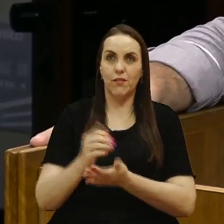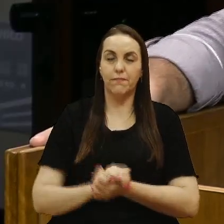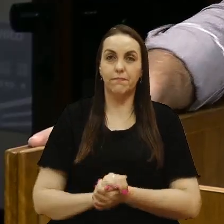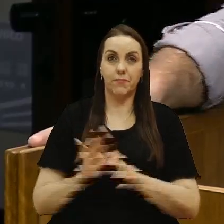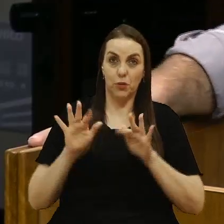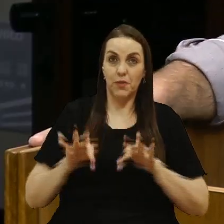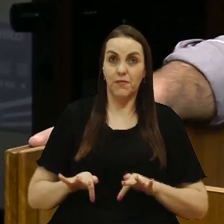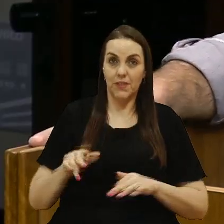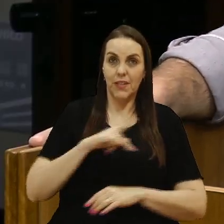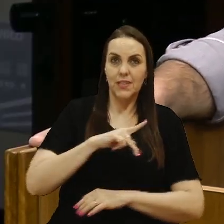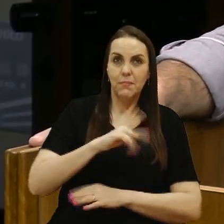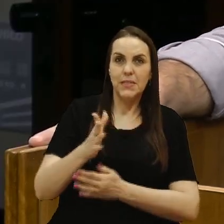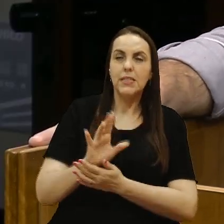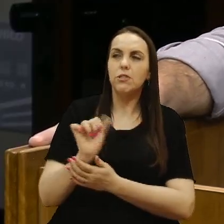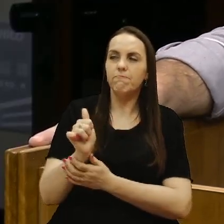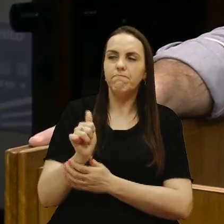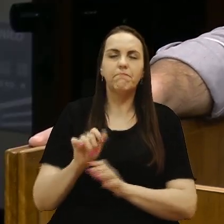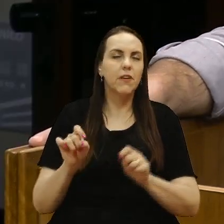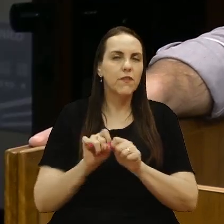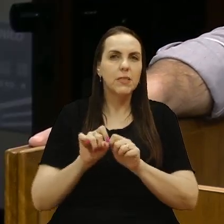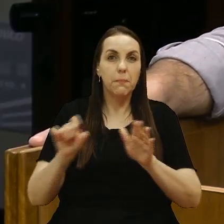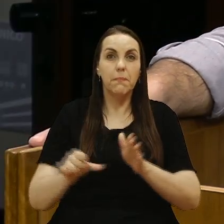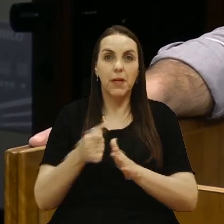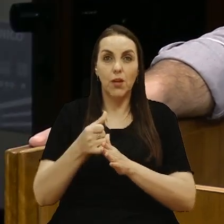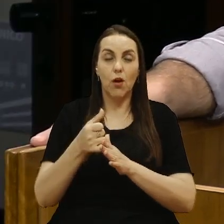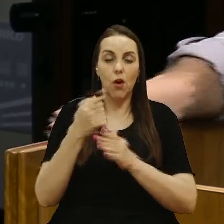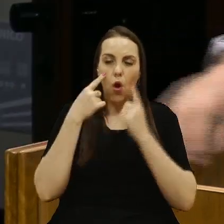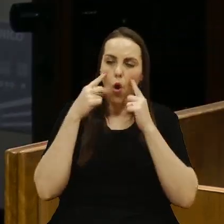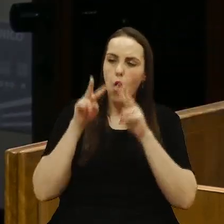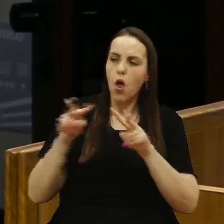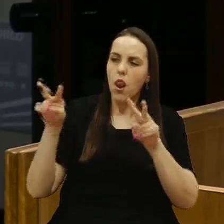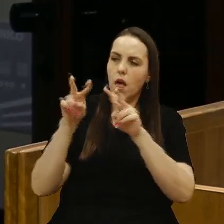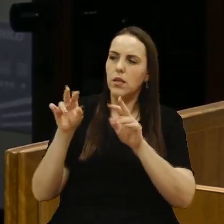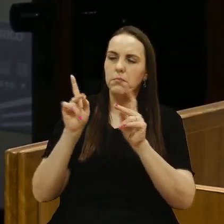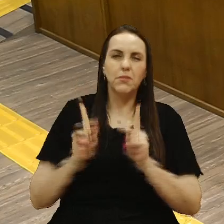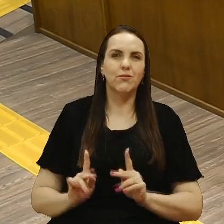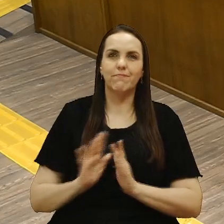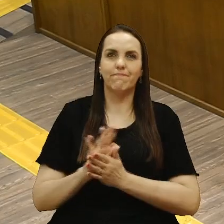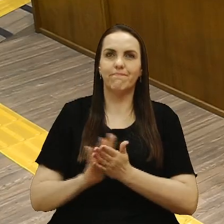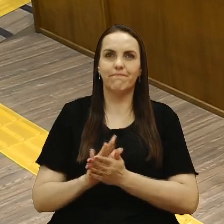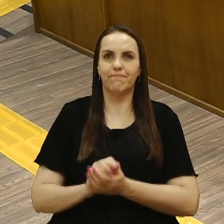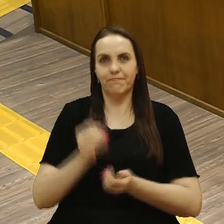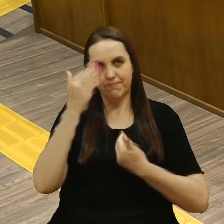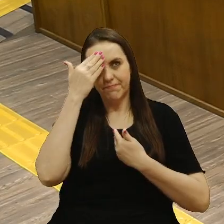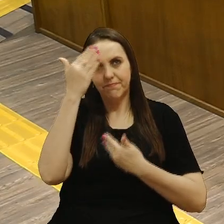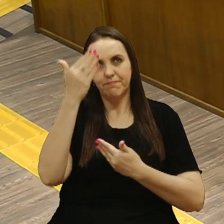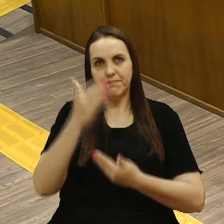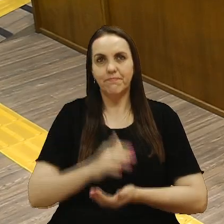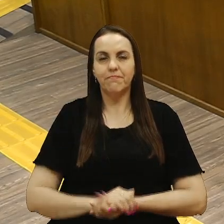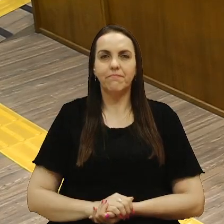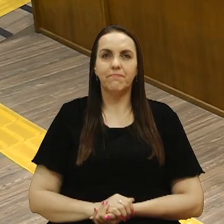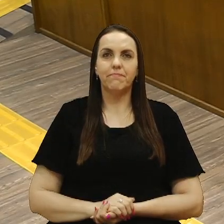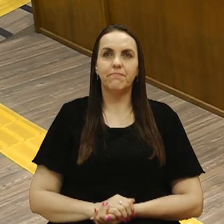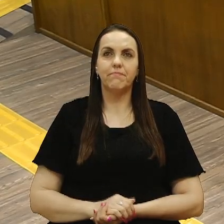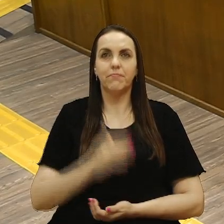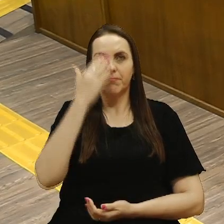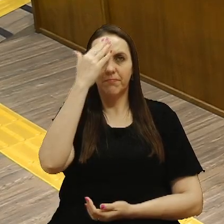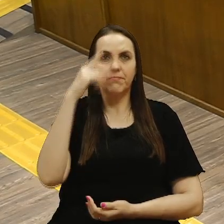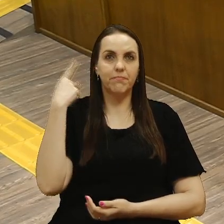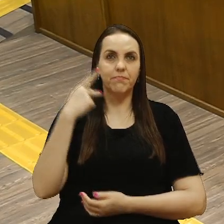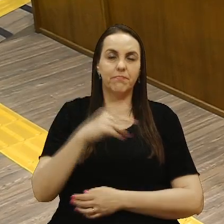senhor presidente, façam o seu melhor sem olhar a quem. Muito obrigado. Obrigada,